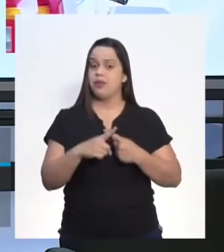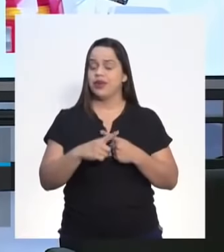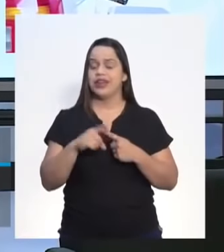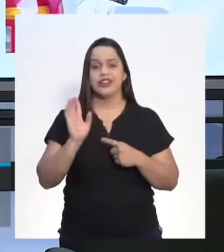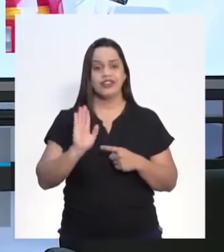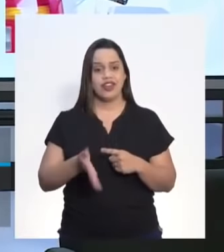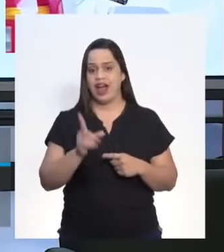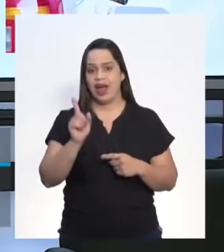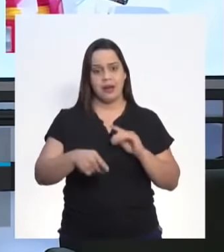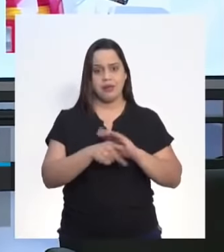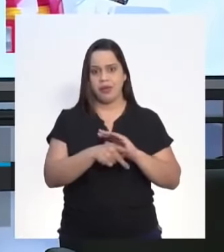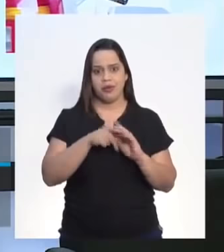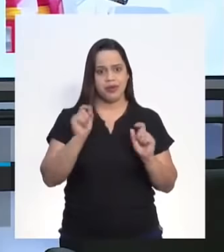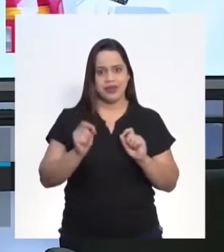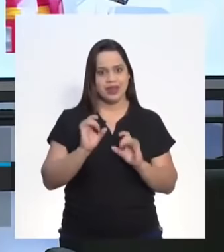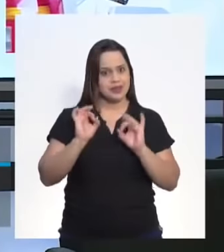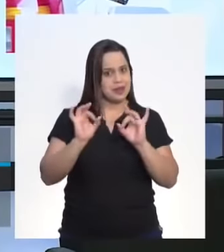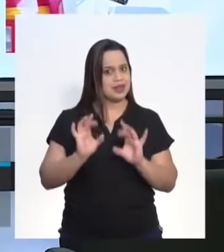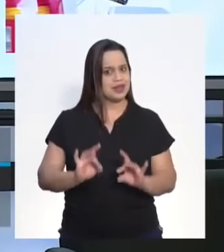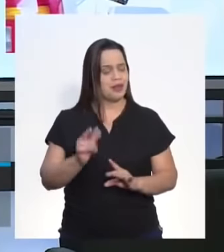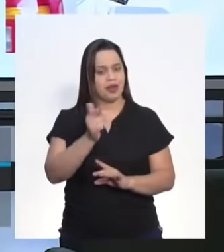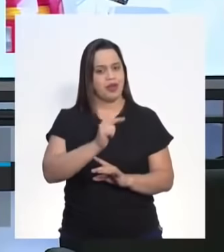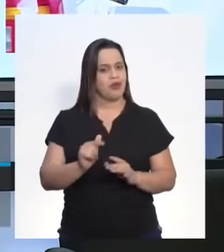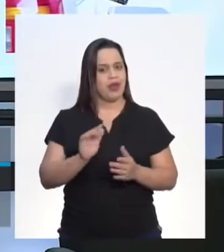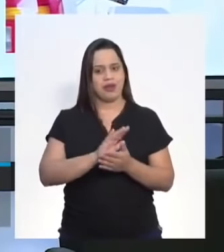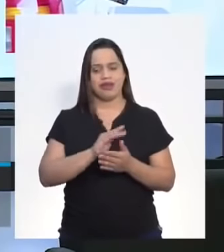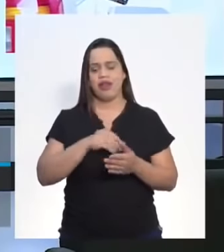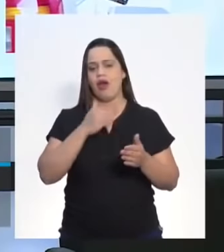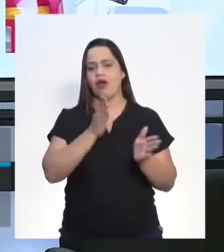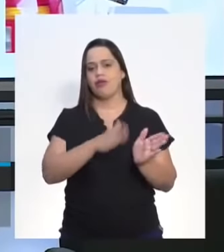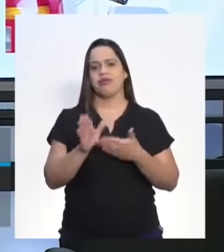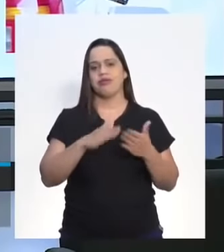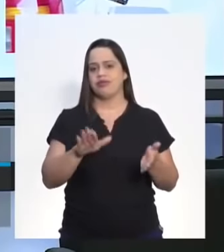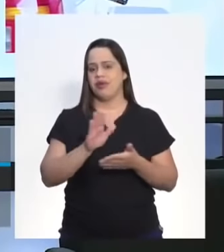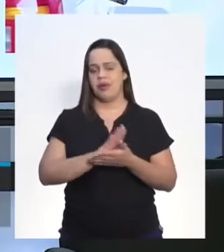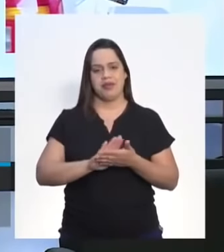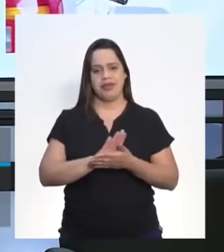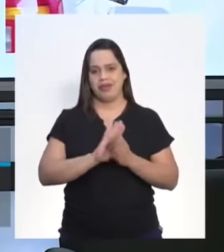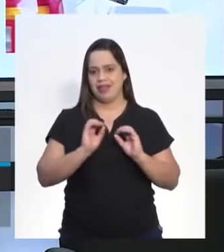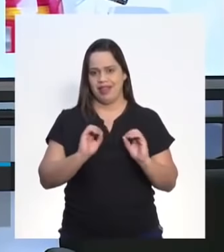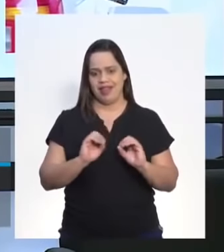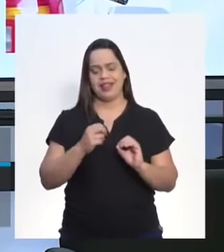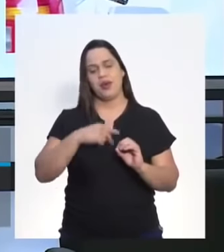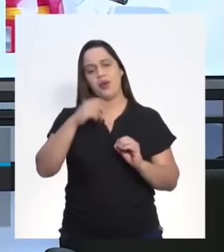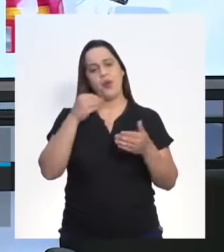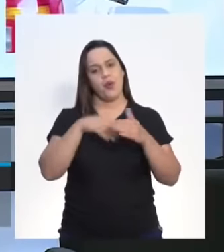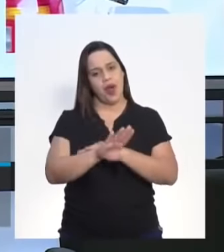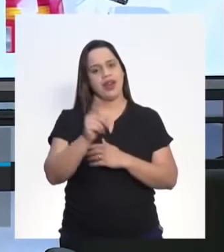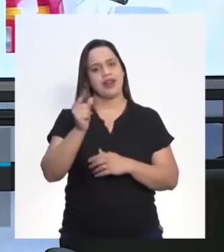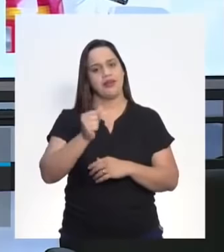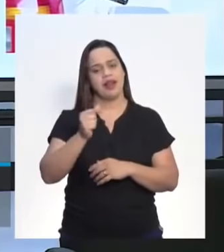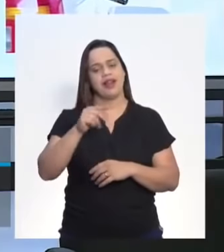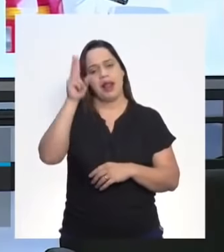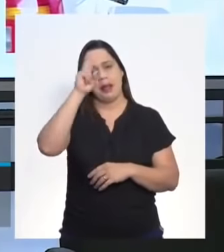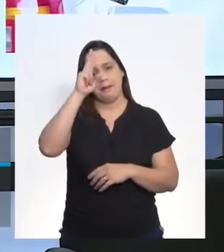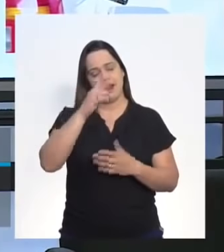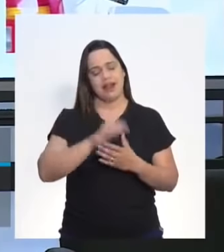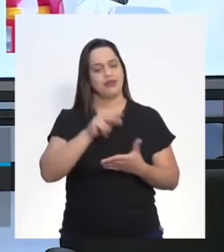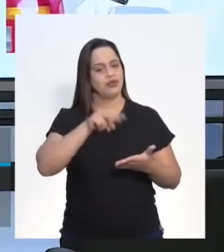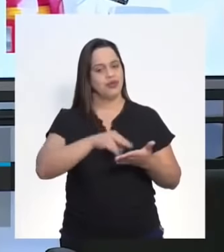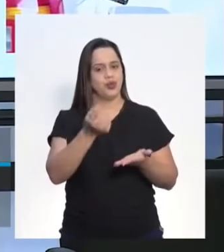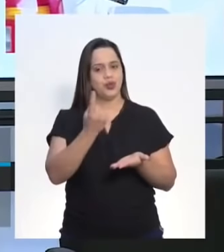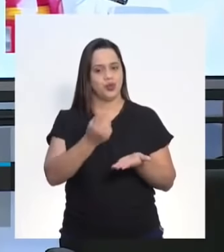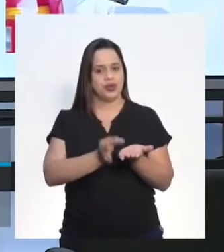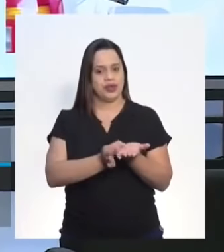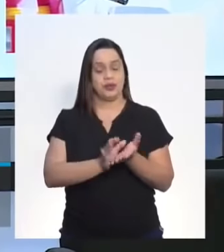É uma raridade. Então guarda isso aí como souvenir, guarda como lembrança, né? A ideia de fazer a conta aqui realmente é